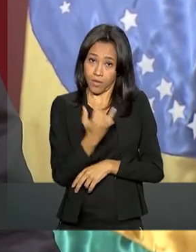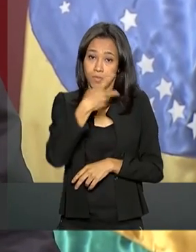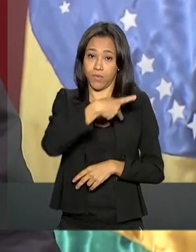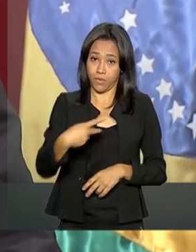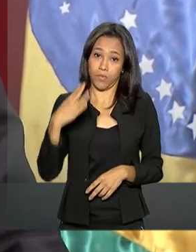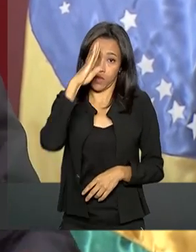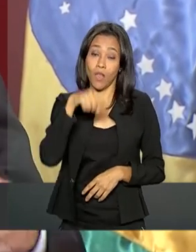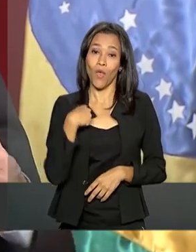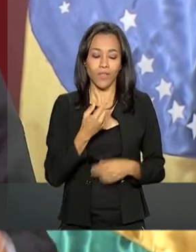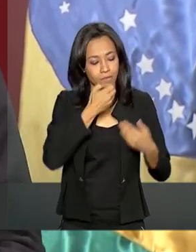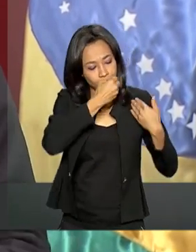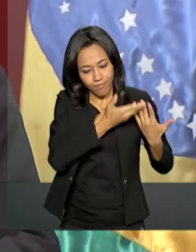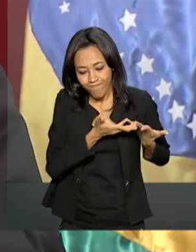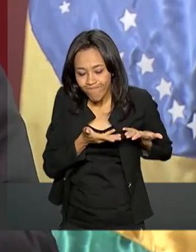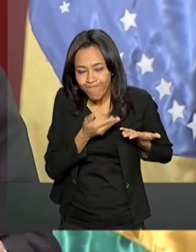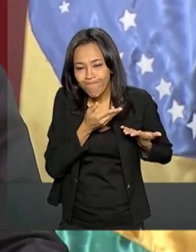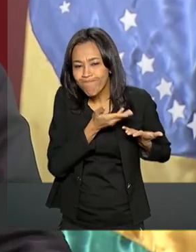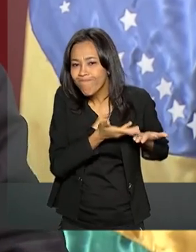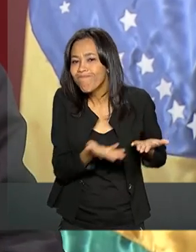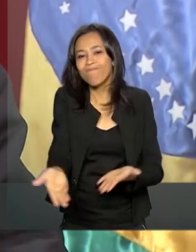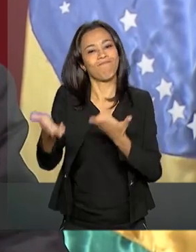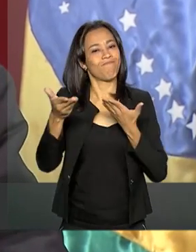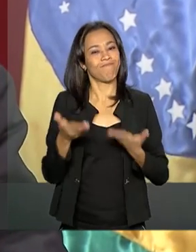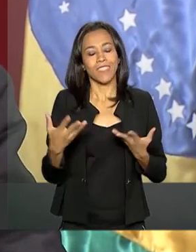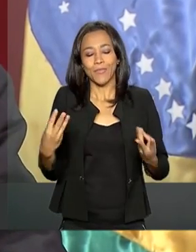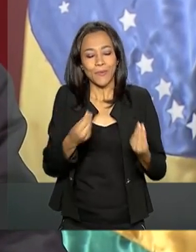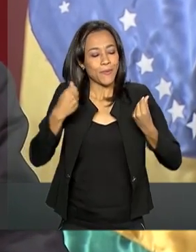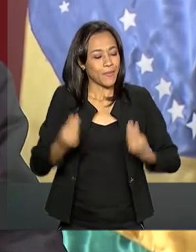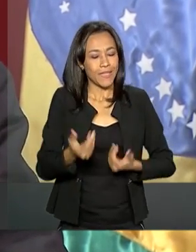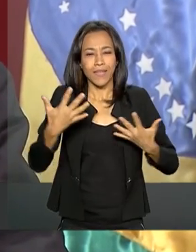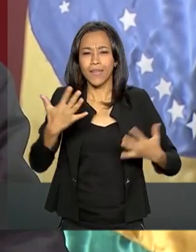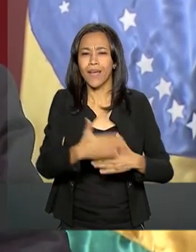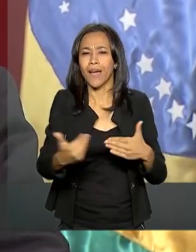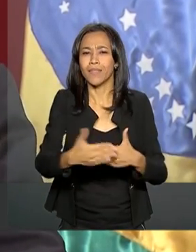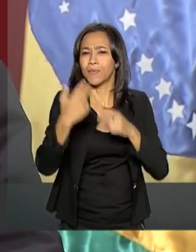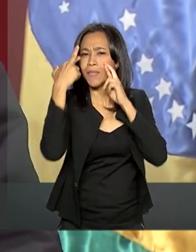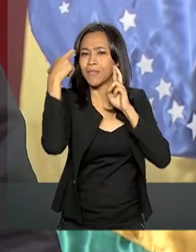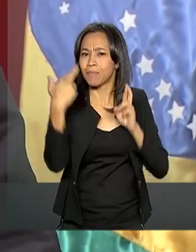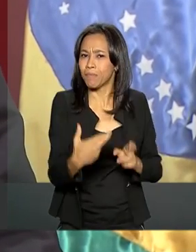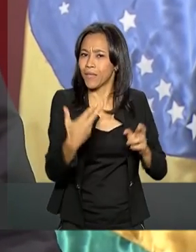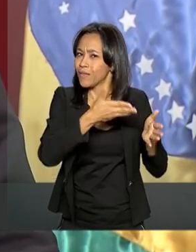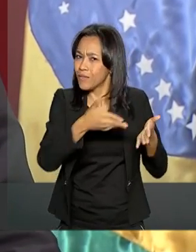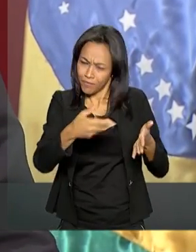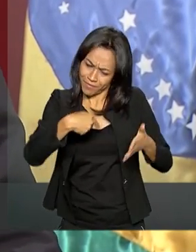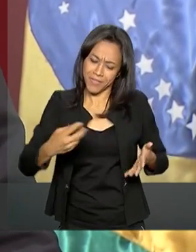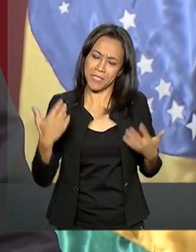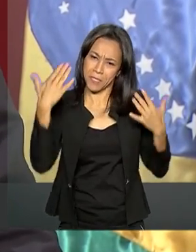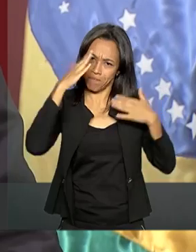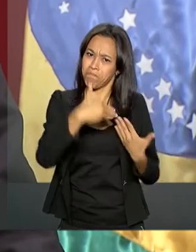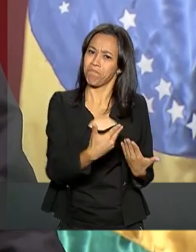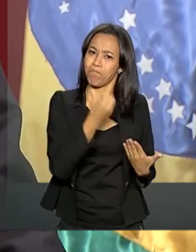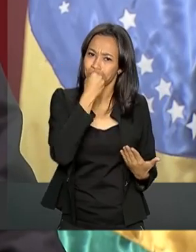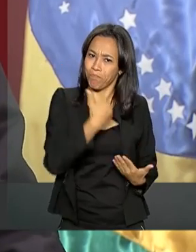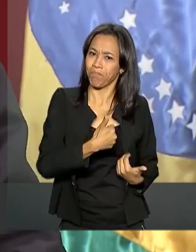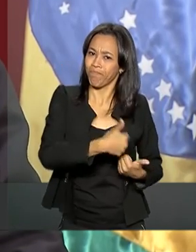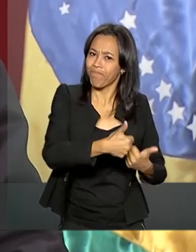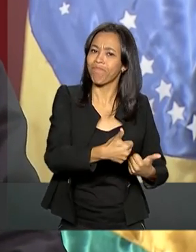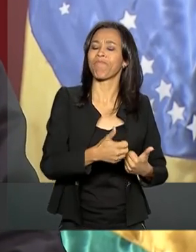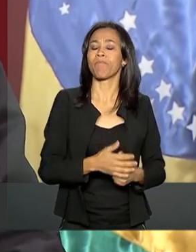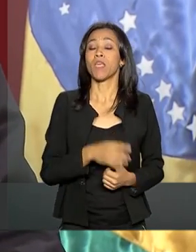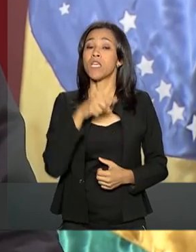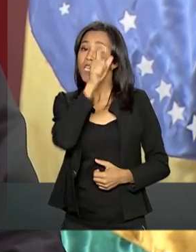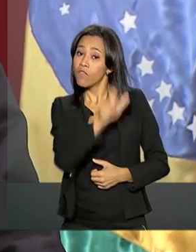nós recebemos o senhor aqui no Chile com toda a apreciação e o carinho e o respeito respeito que o senhor se merece, mas também